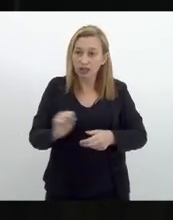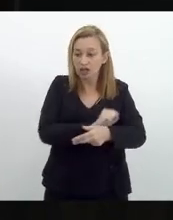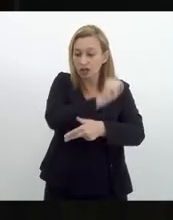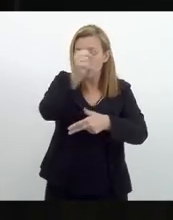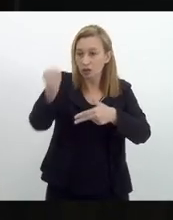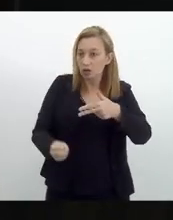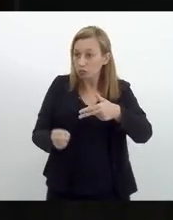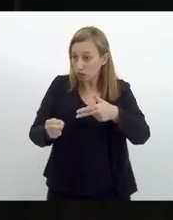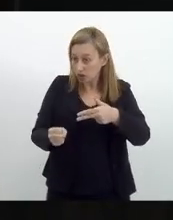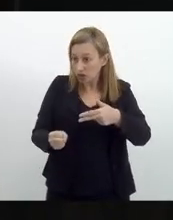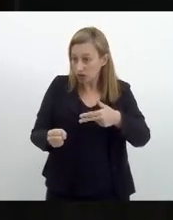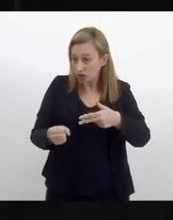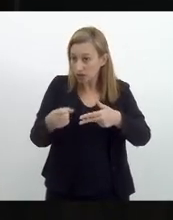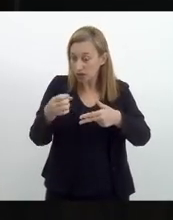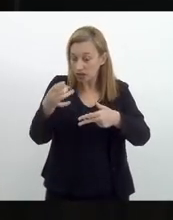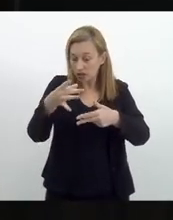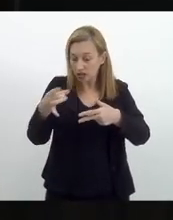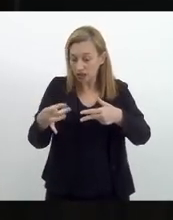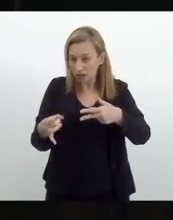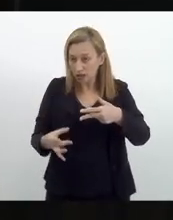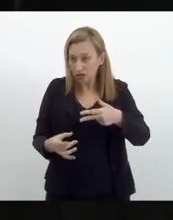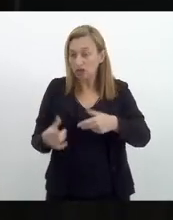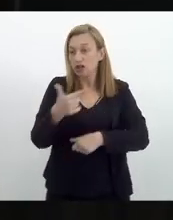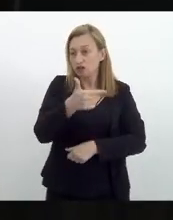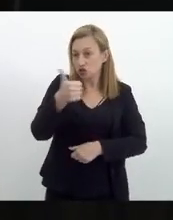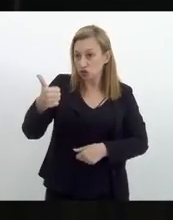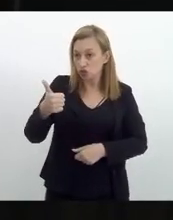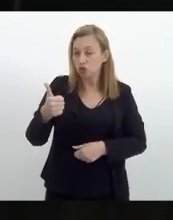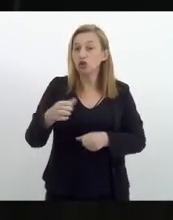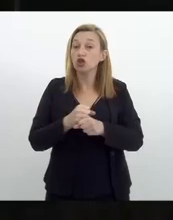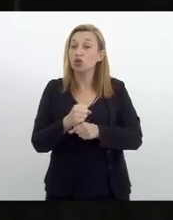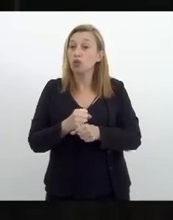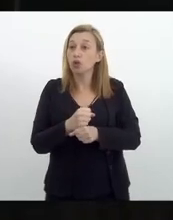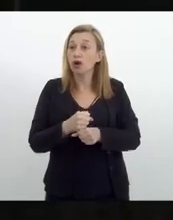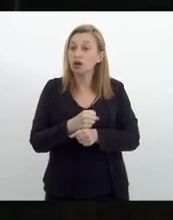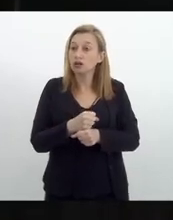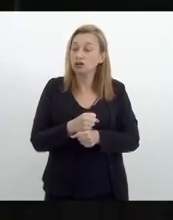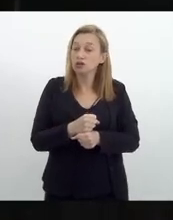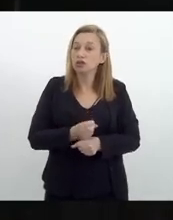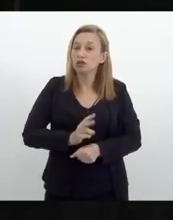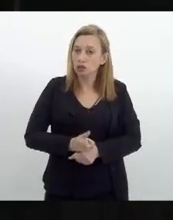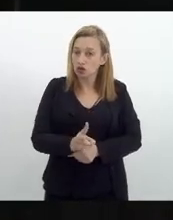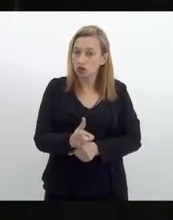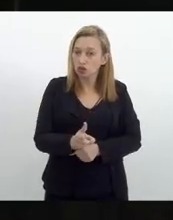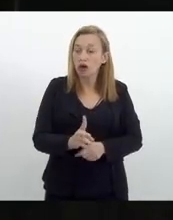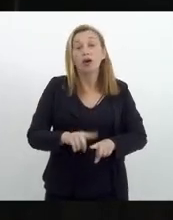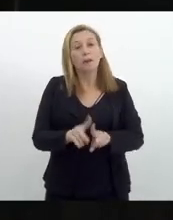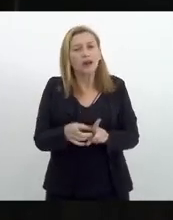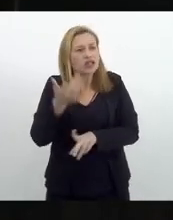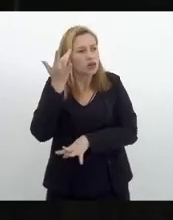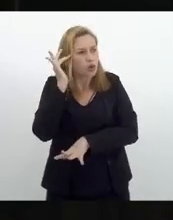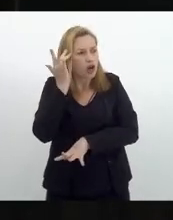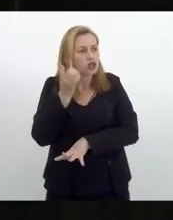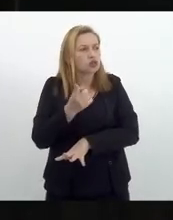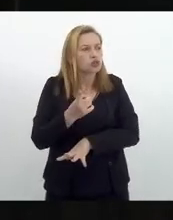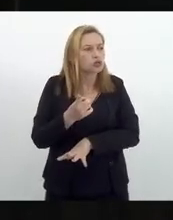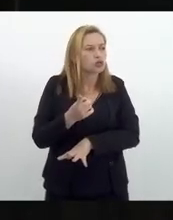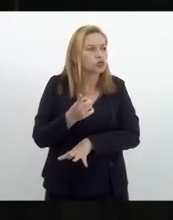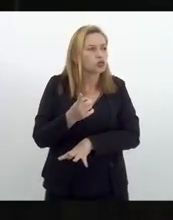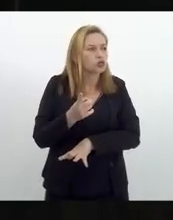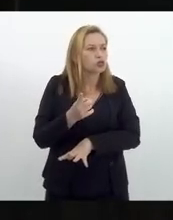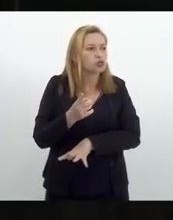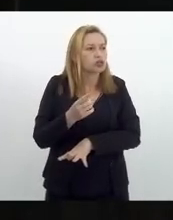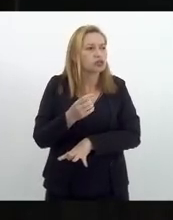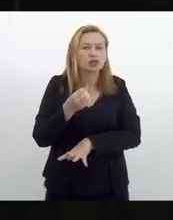ente em relação a 21, que o ano ainda está em curso, mas eu acho que nós encaminhamos bem, né,